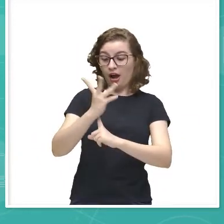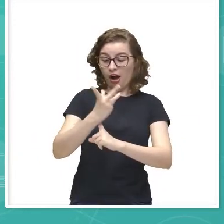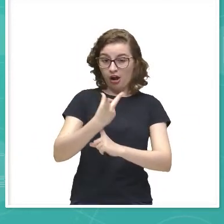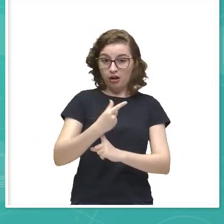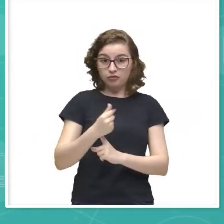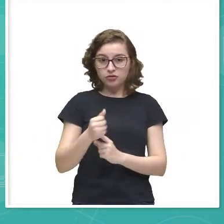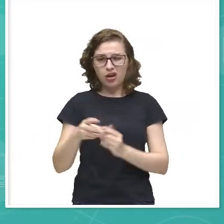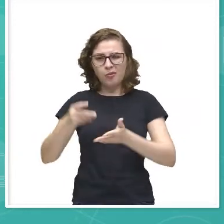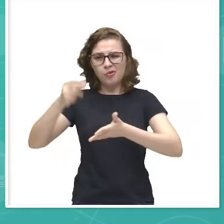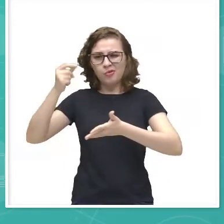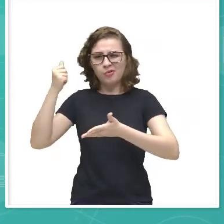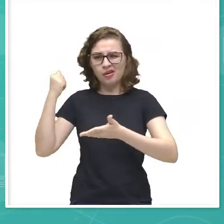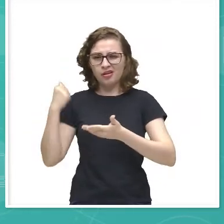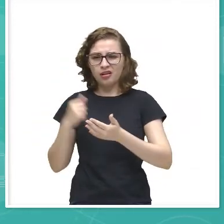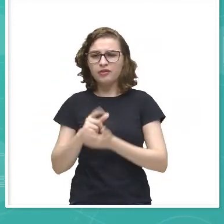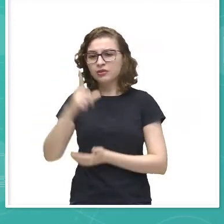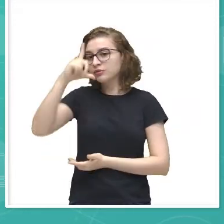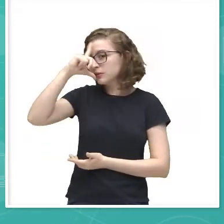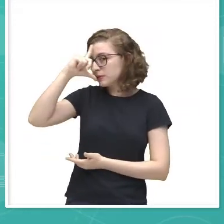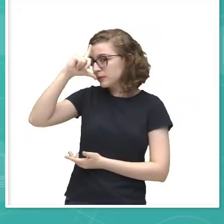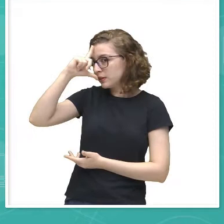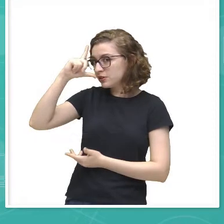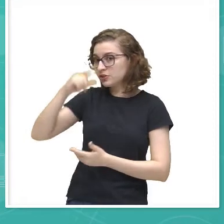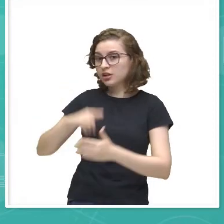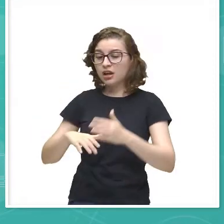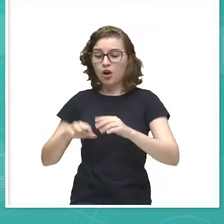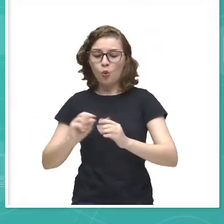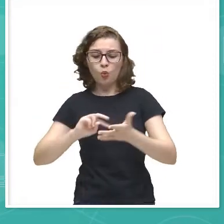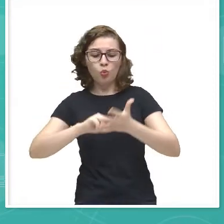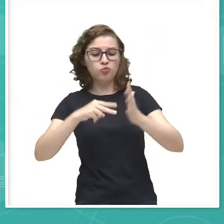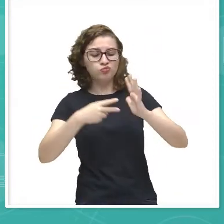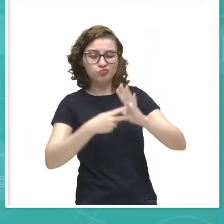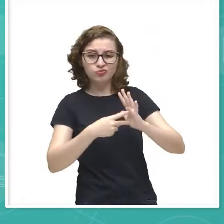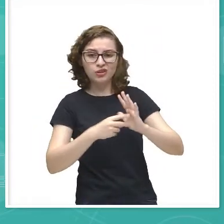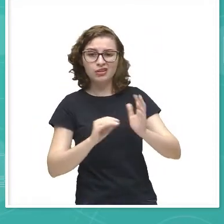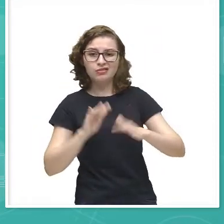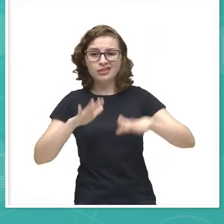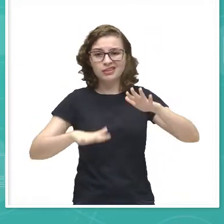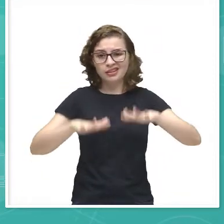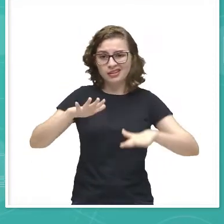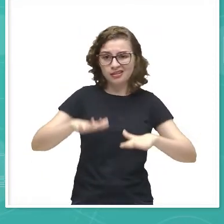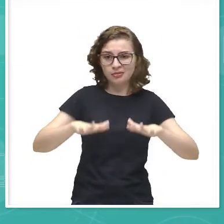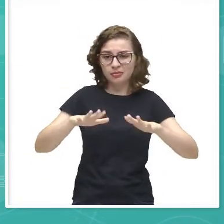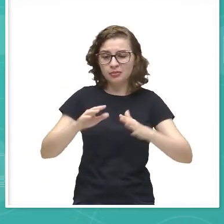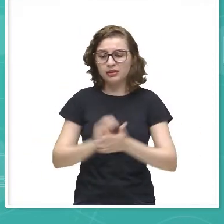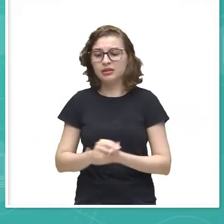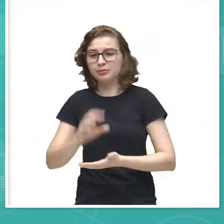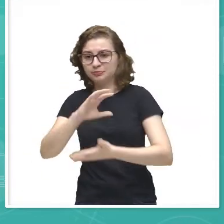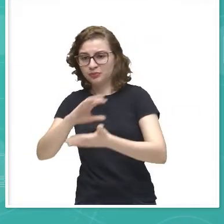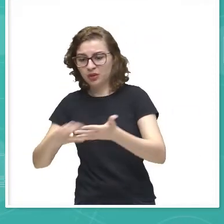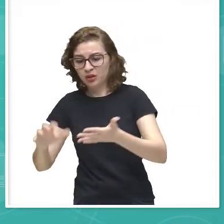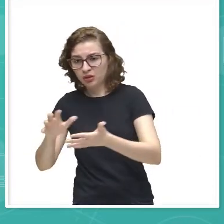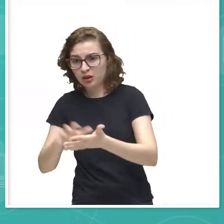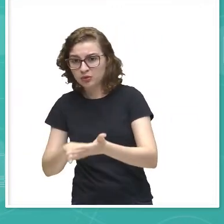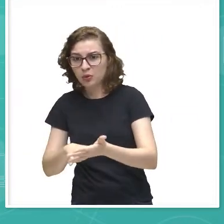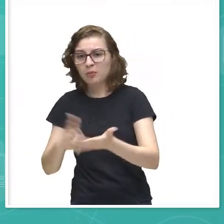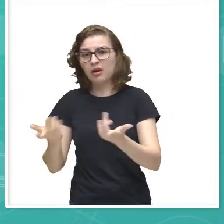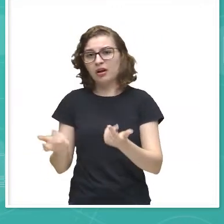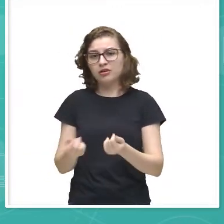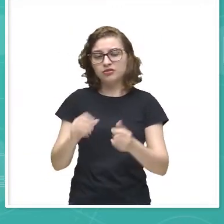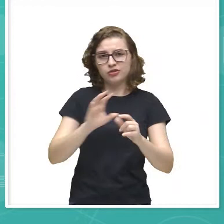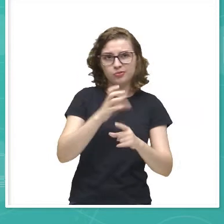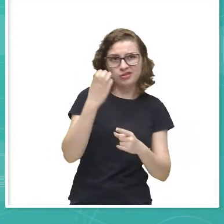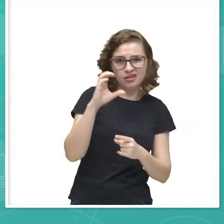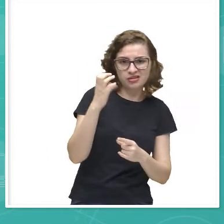técnica, habilidade. A definição de arte varia de acordo com a época e a cultura, por ser arte rupestre, artesanato, arte da ciência,